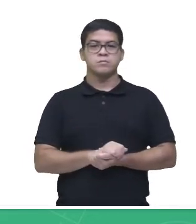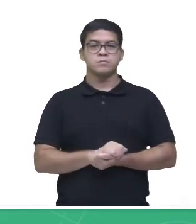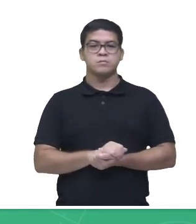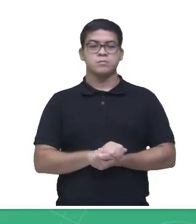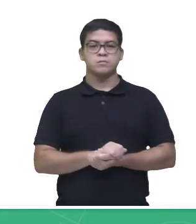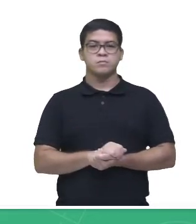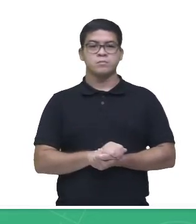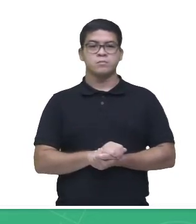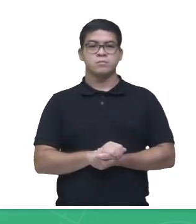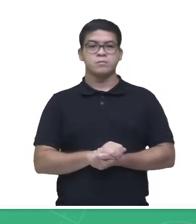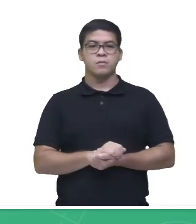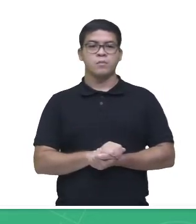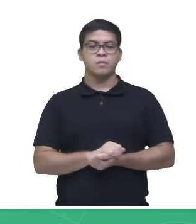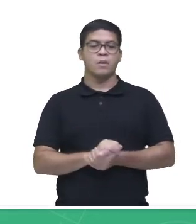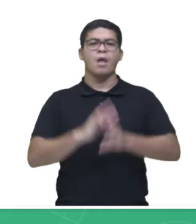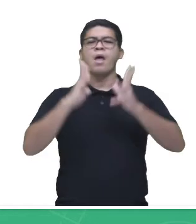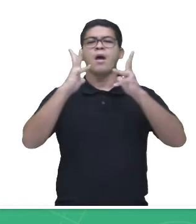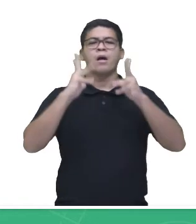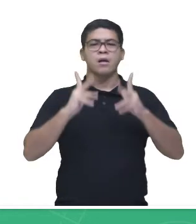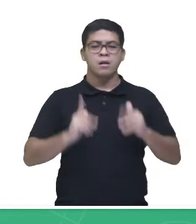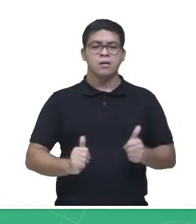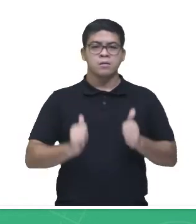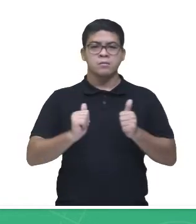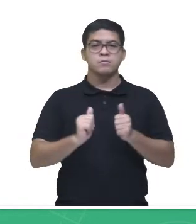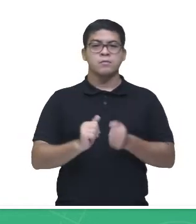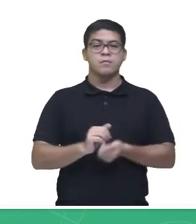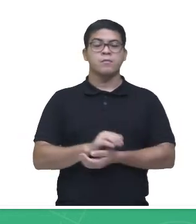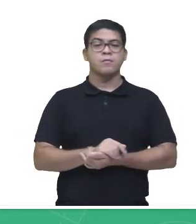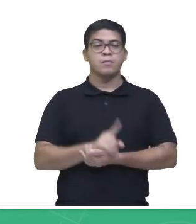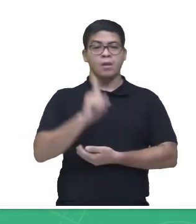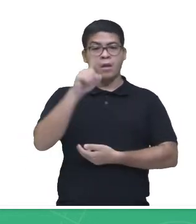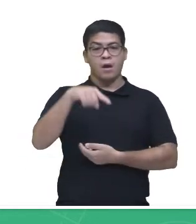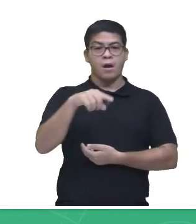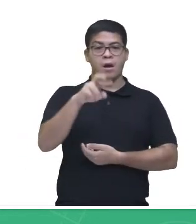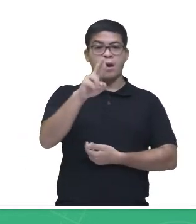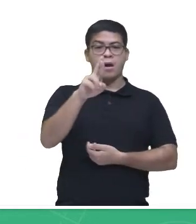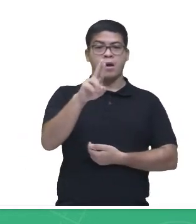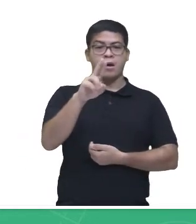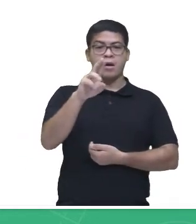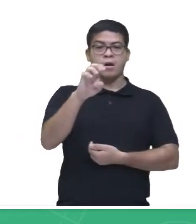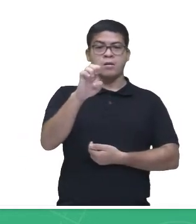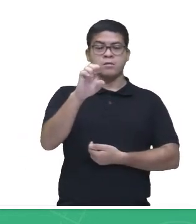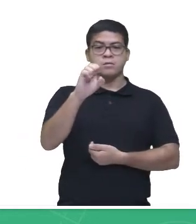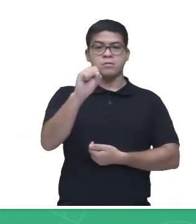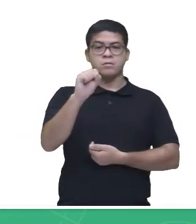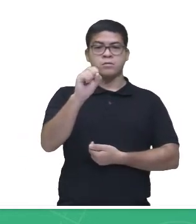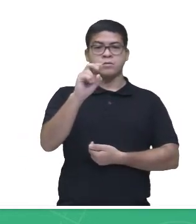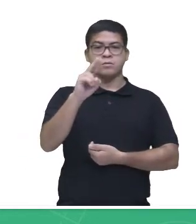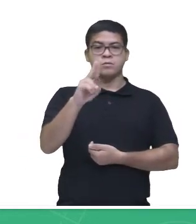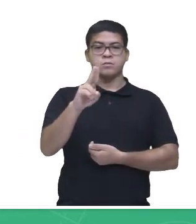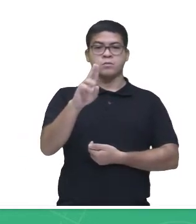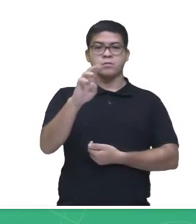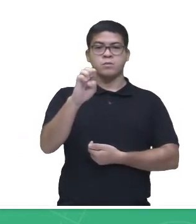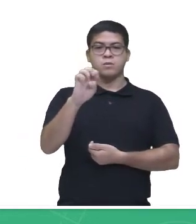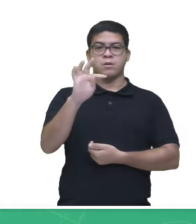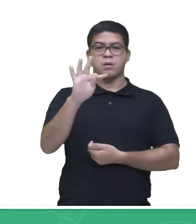resuelto. Olha como é diferente, né? Resolver, resolvido. No espanhol, resuelto, romper, apareceu no primeiro